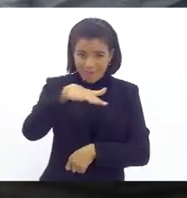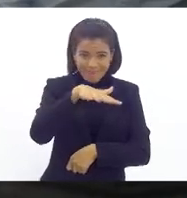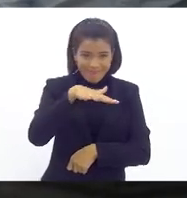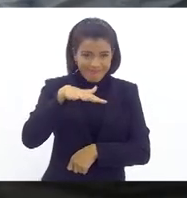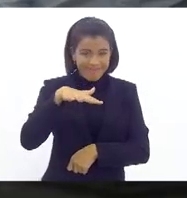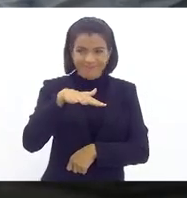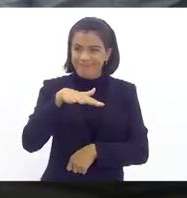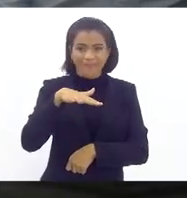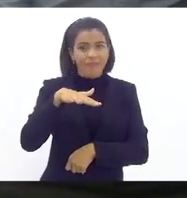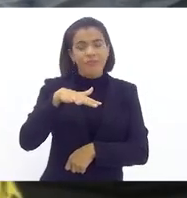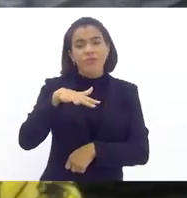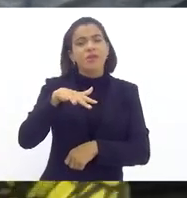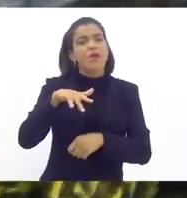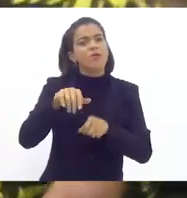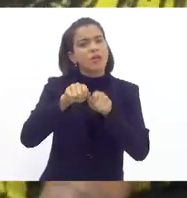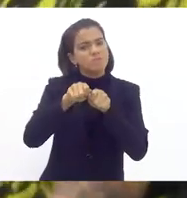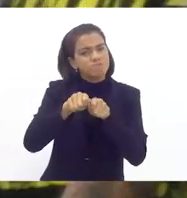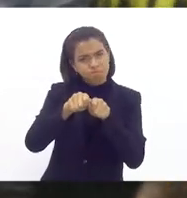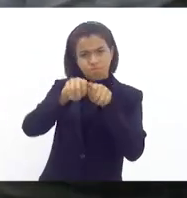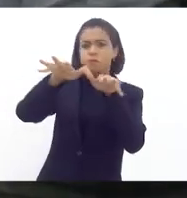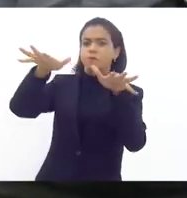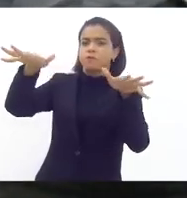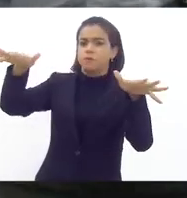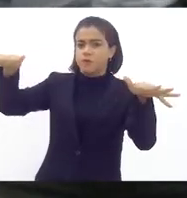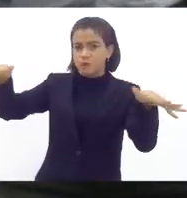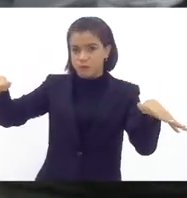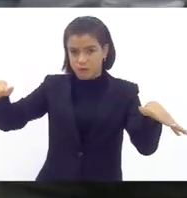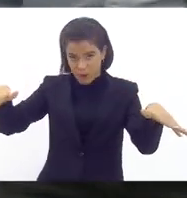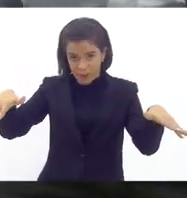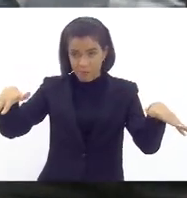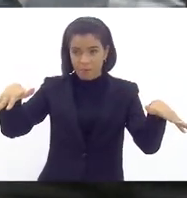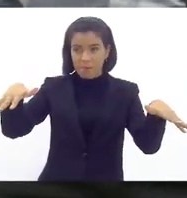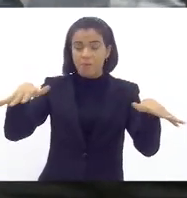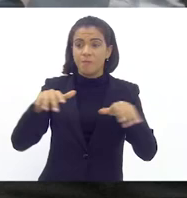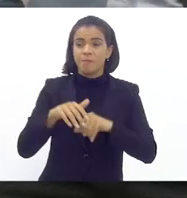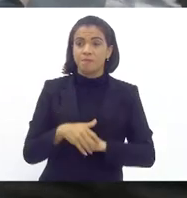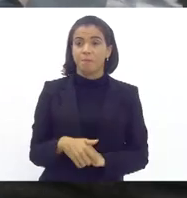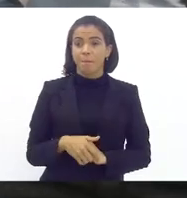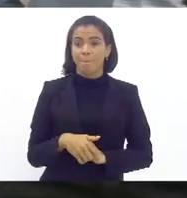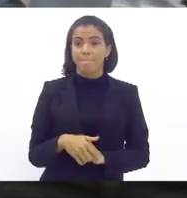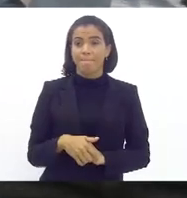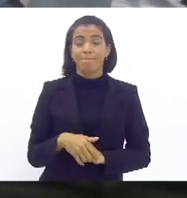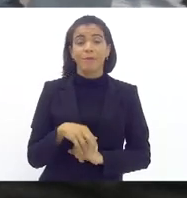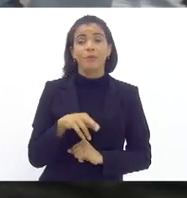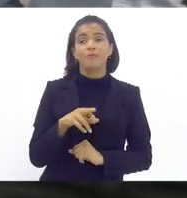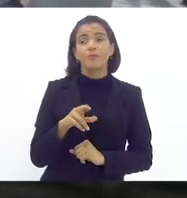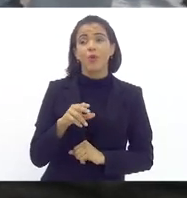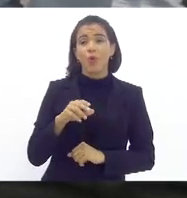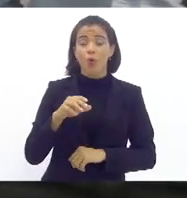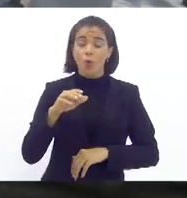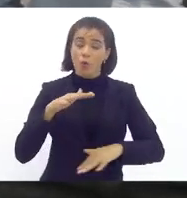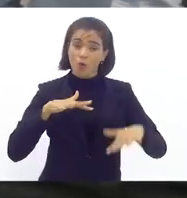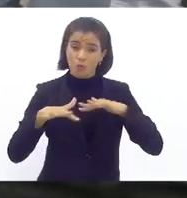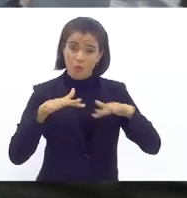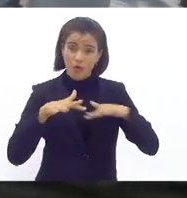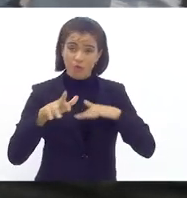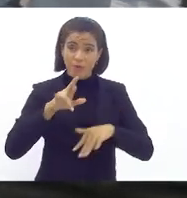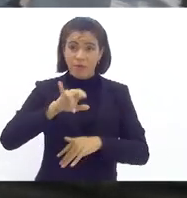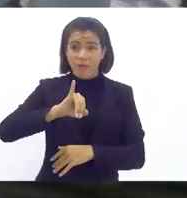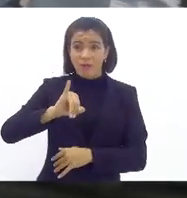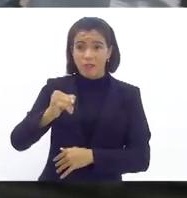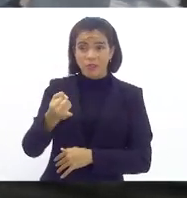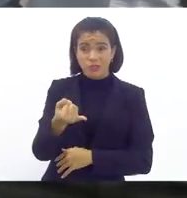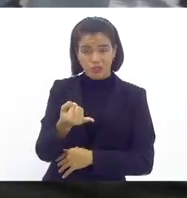que ela tome uma proporção além disso, que o RJ, o movimento RJ Solo Preto,